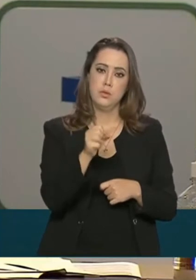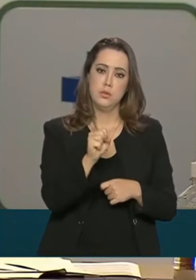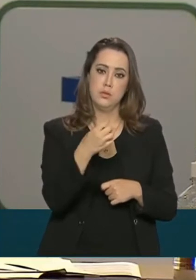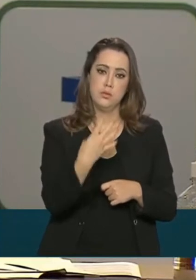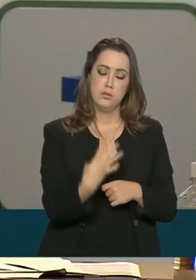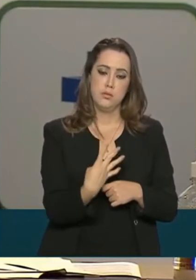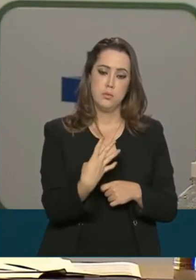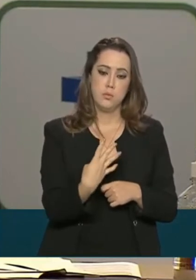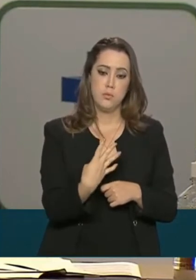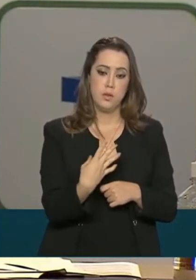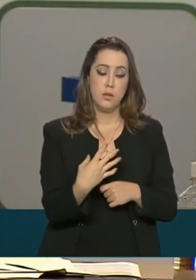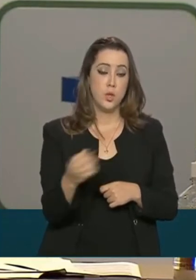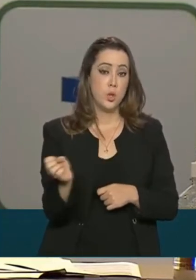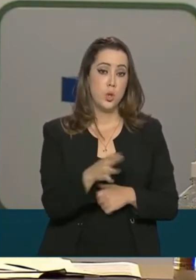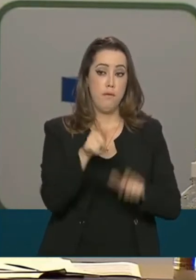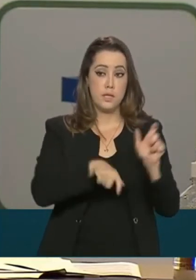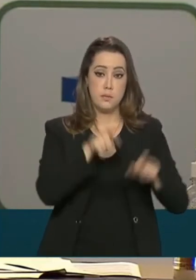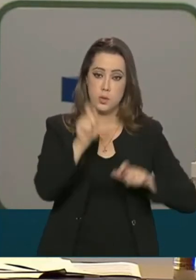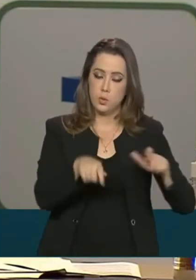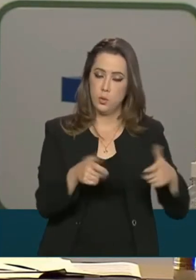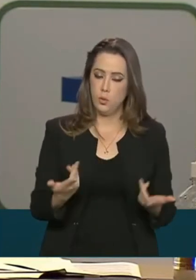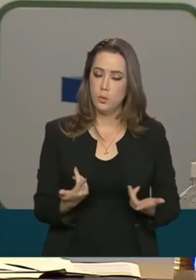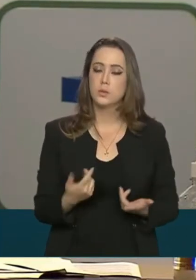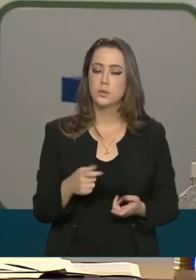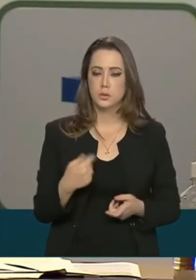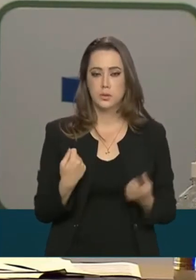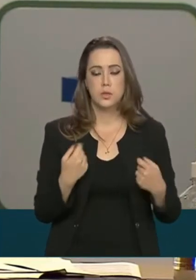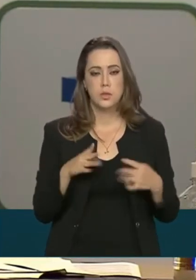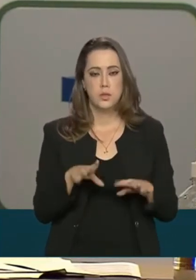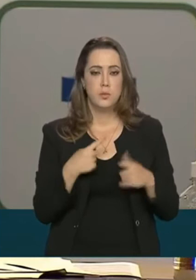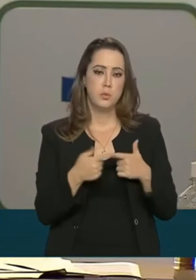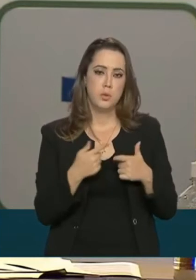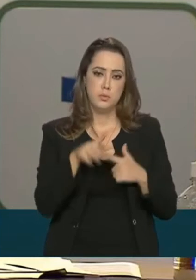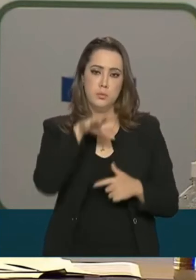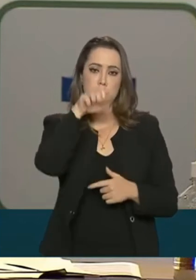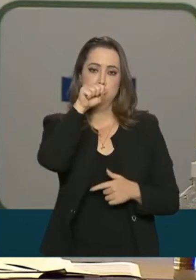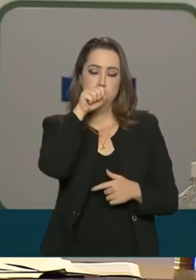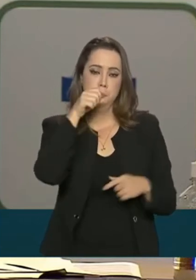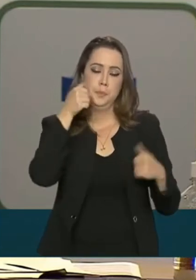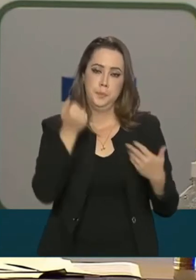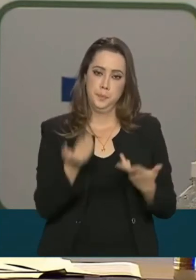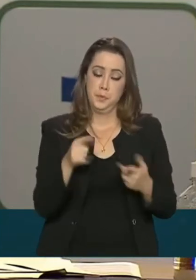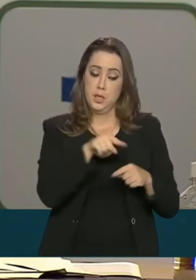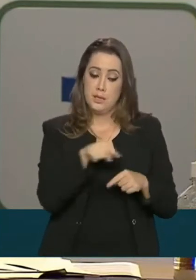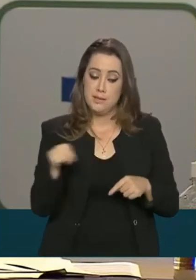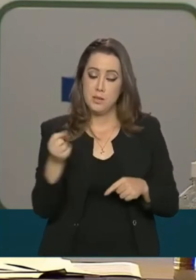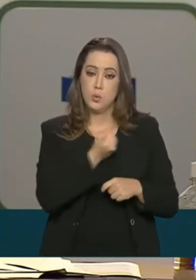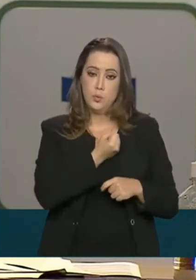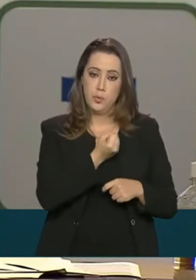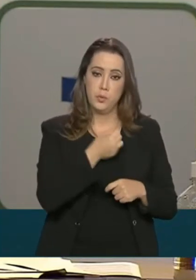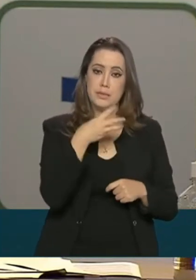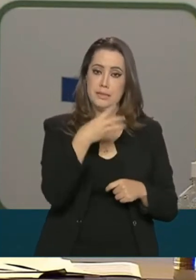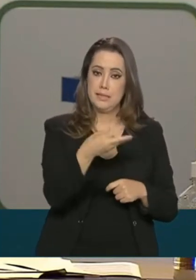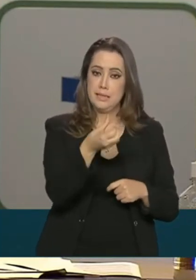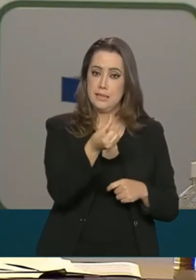34.784 são os novos casos de notificações por síndrome respiratória aguda grave, e desse total de